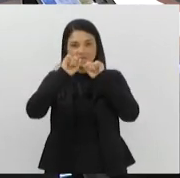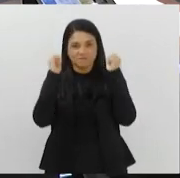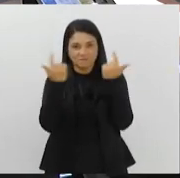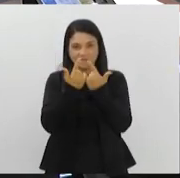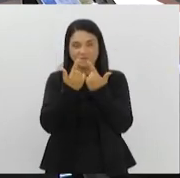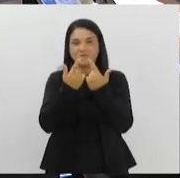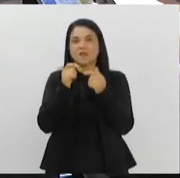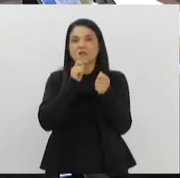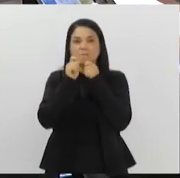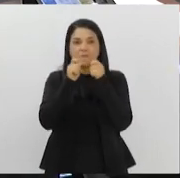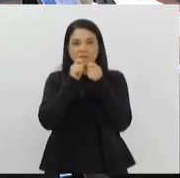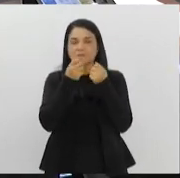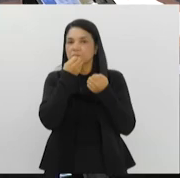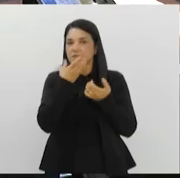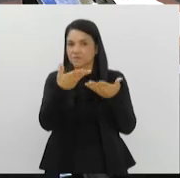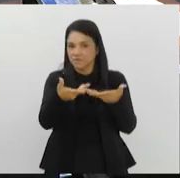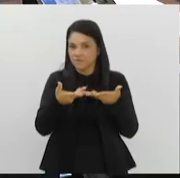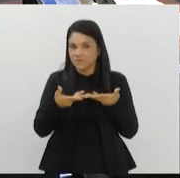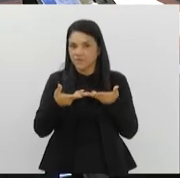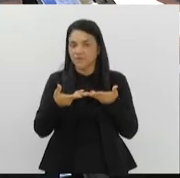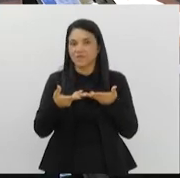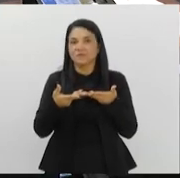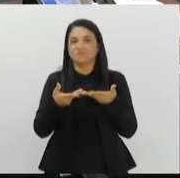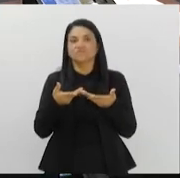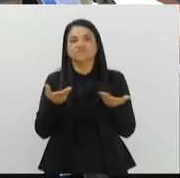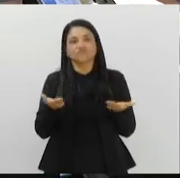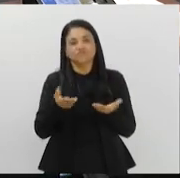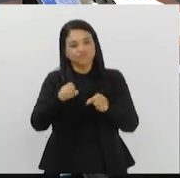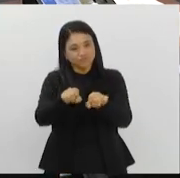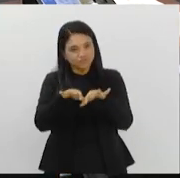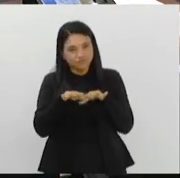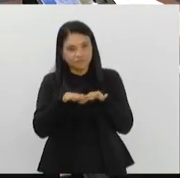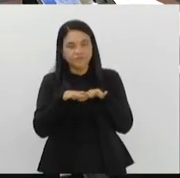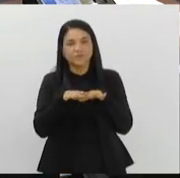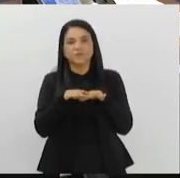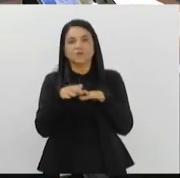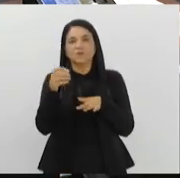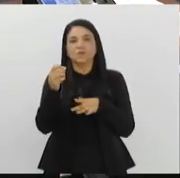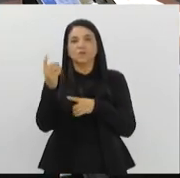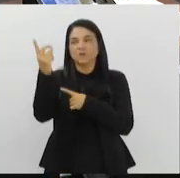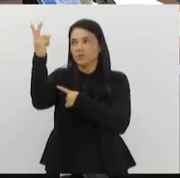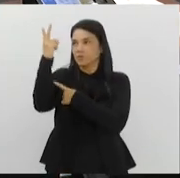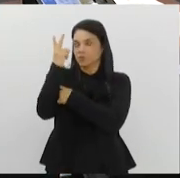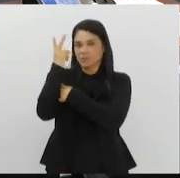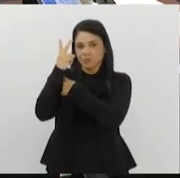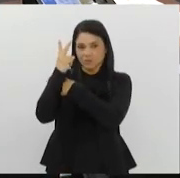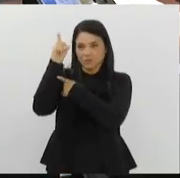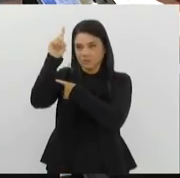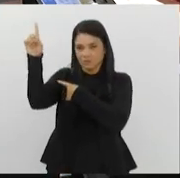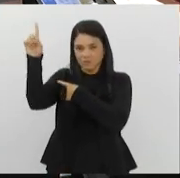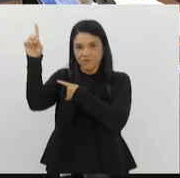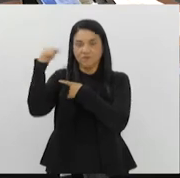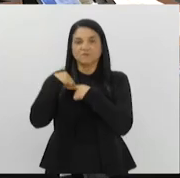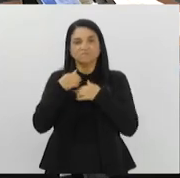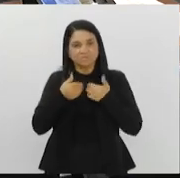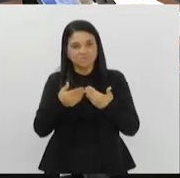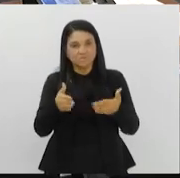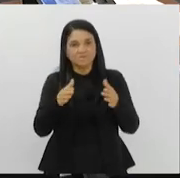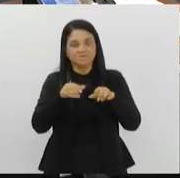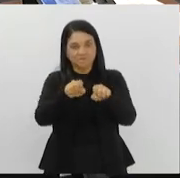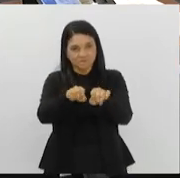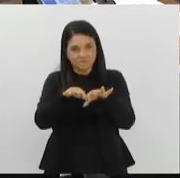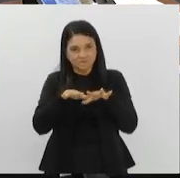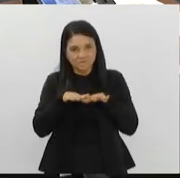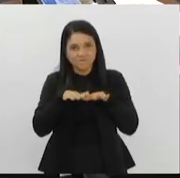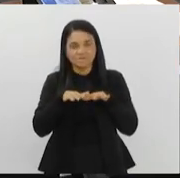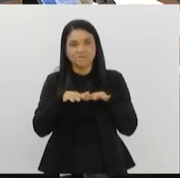todos bem-vindos para mais um dia de sessão. Havendo o número legal sobre a proteção de Deus, iniciamos nossos trabalhos. Está